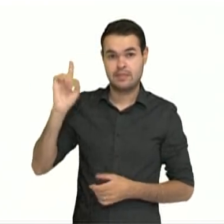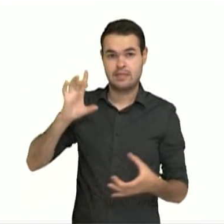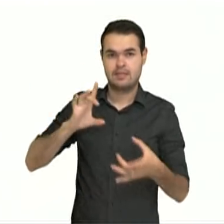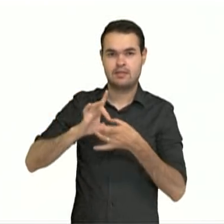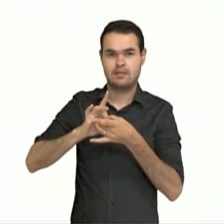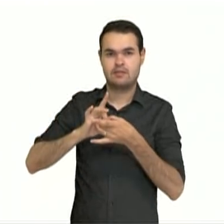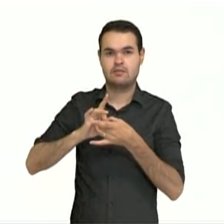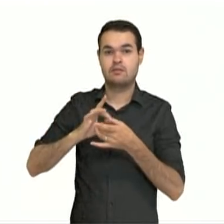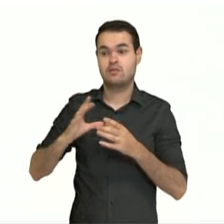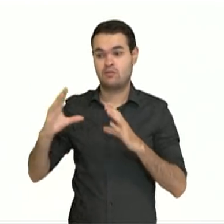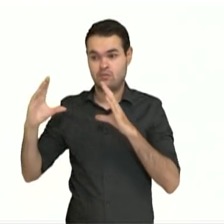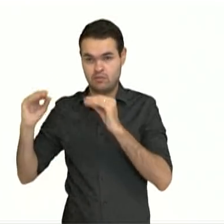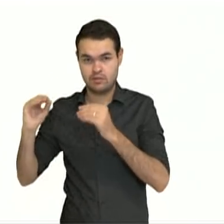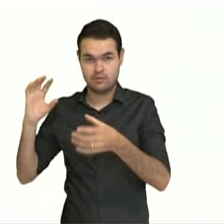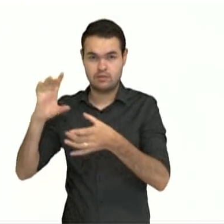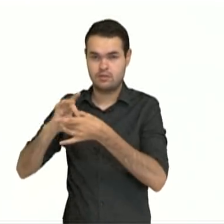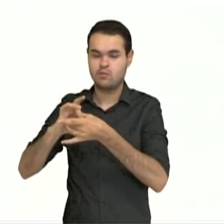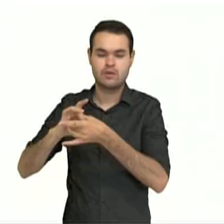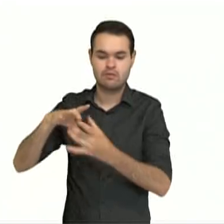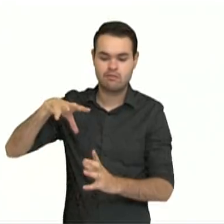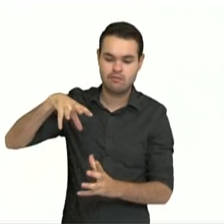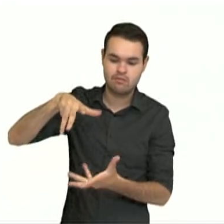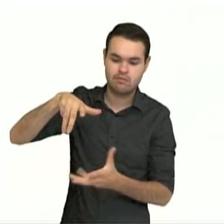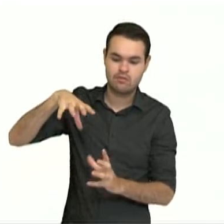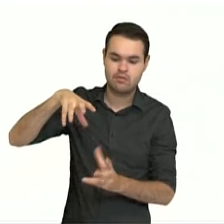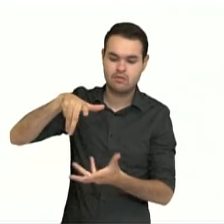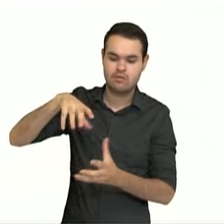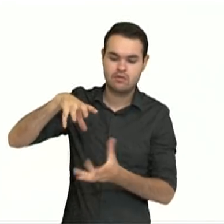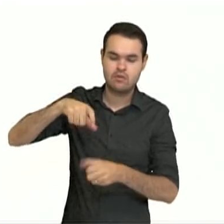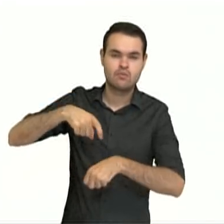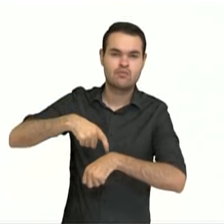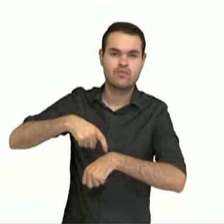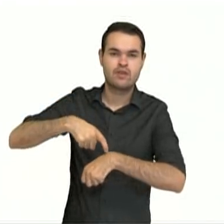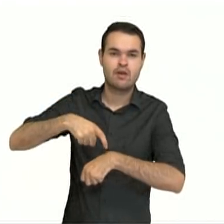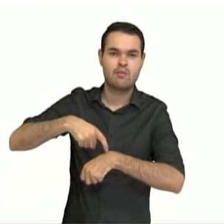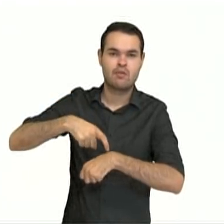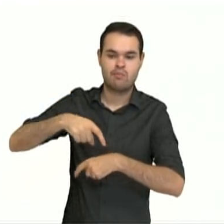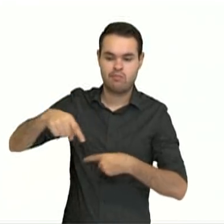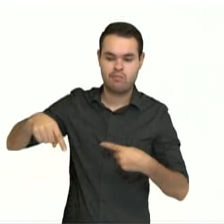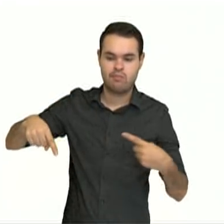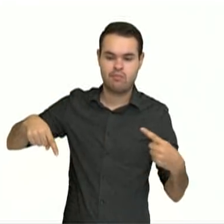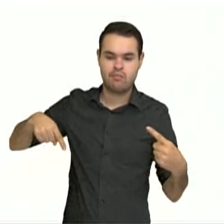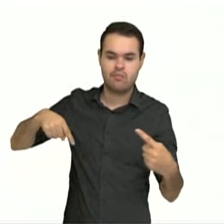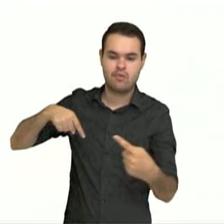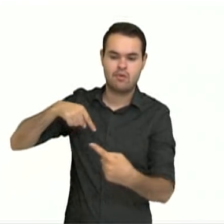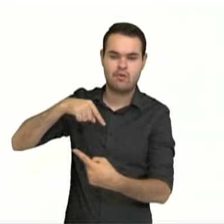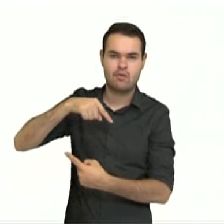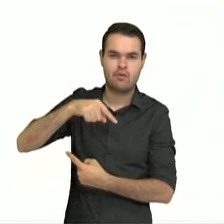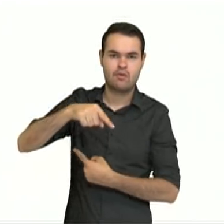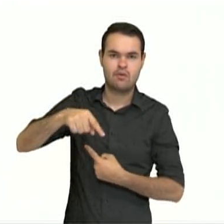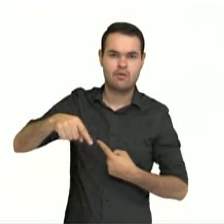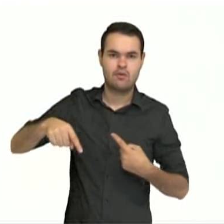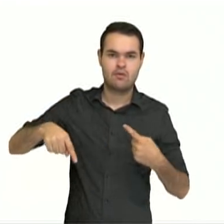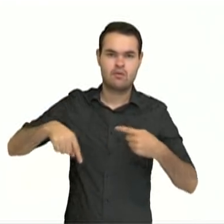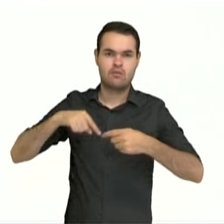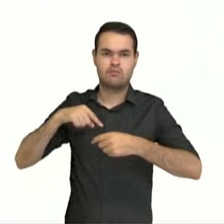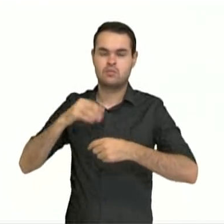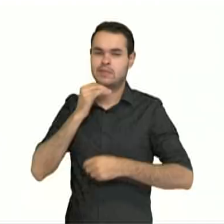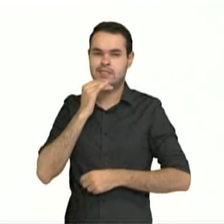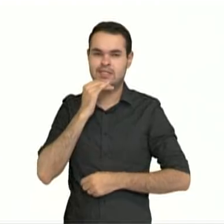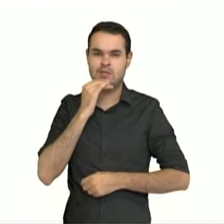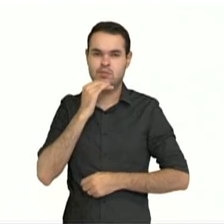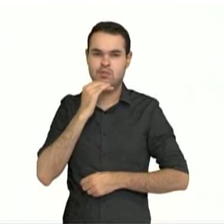o movimento de rotação. Quanto tempo daquele período de 24 horas nós ficamos expostos